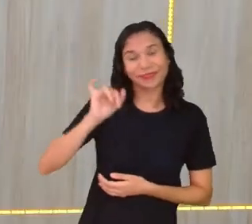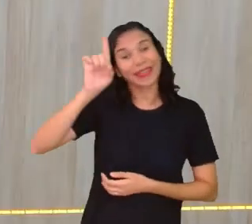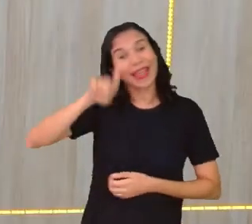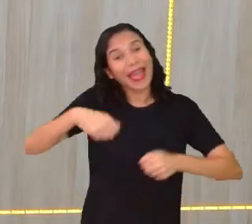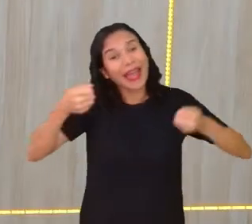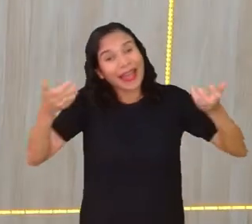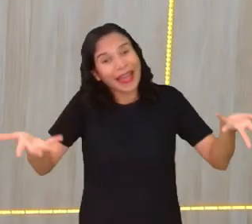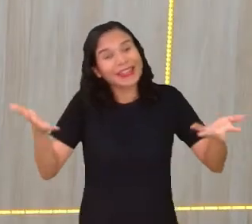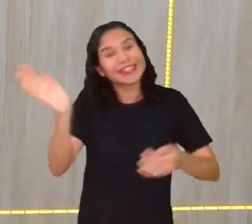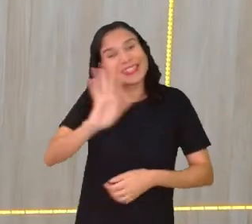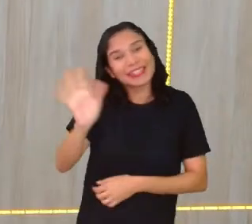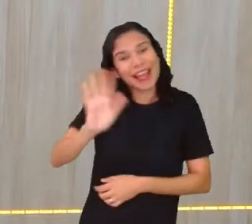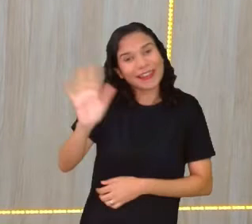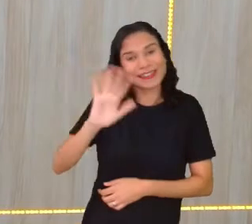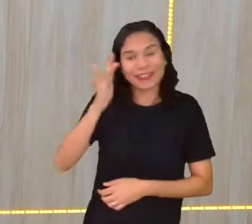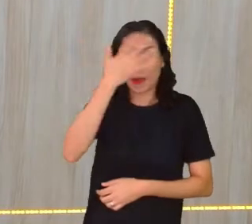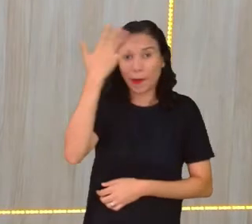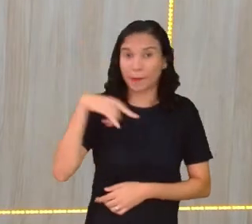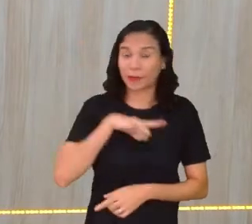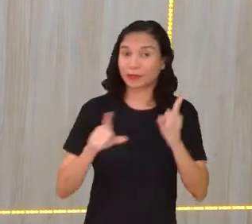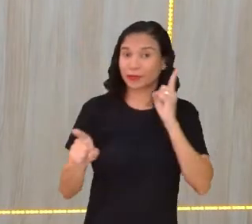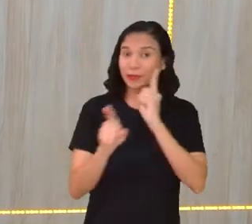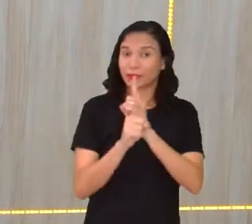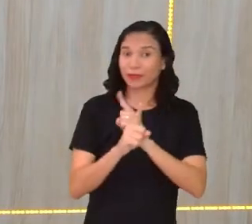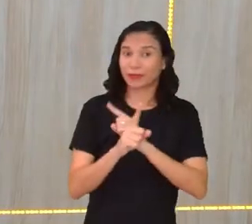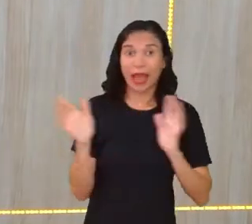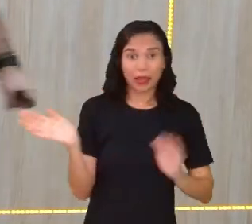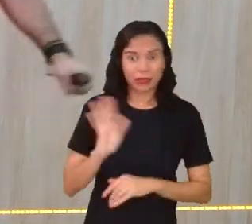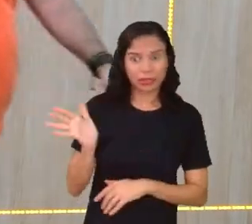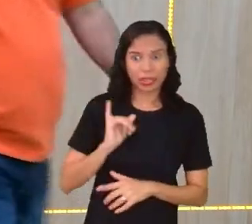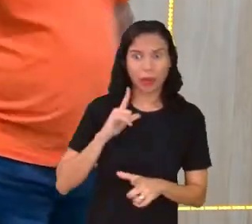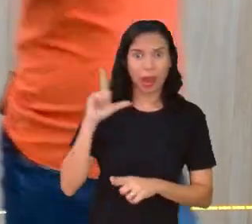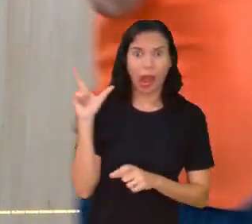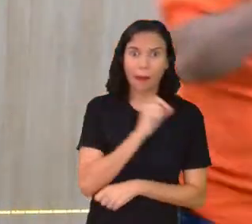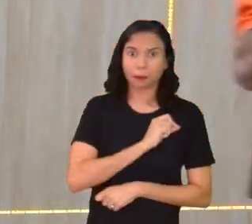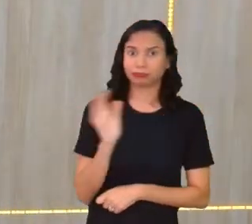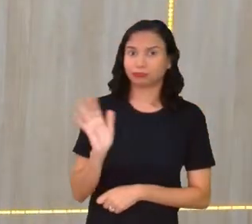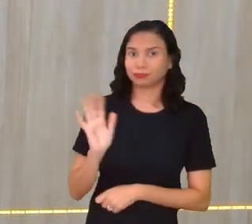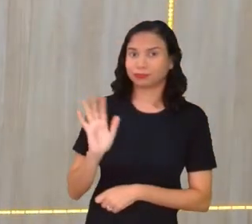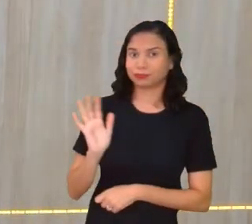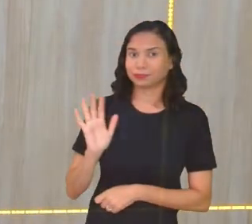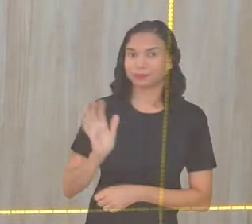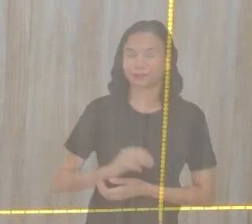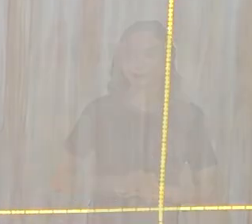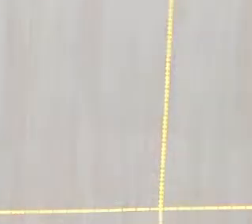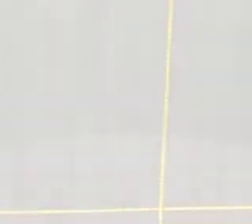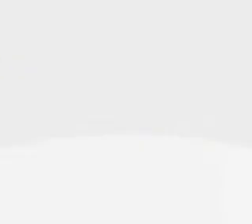isso. Tchau, gente. Até a próxima aula. Eu vou correr para o professor Heleno entrar.